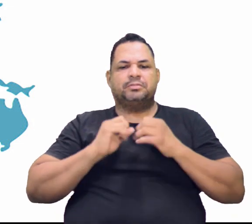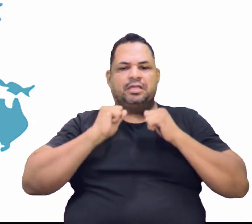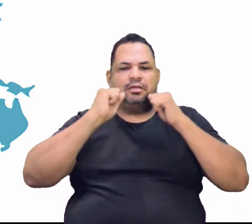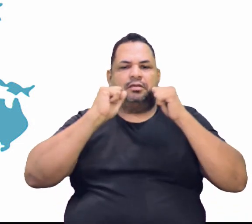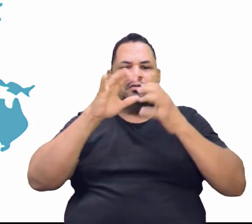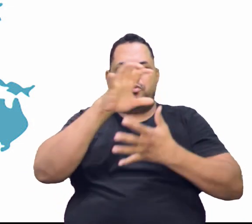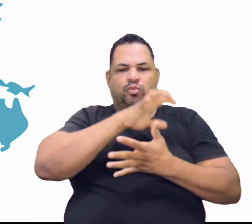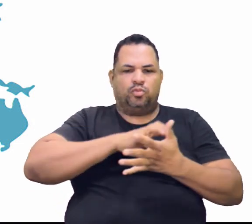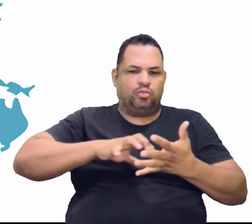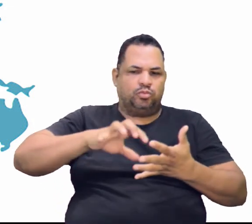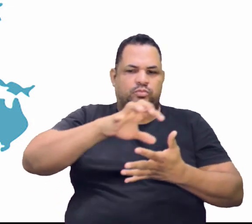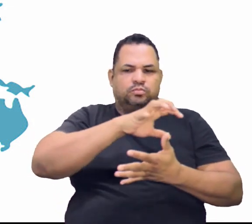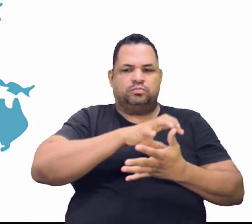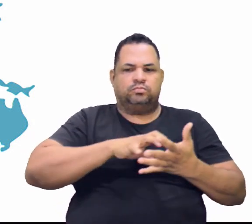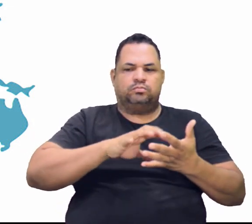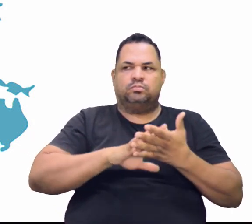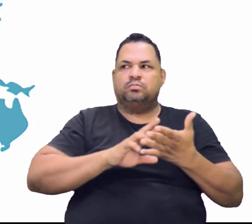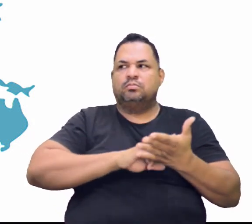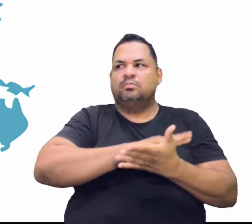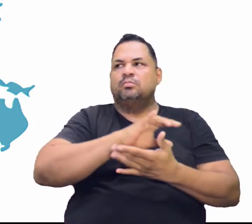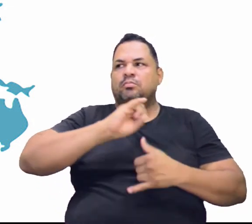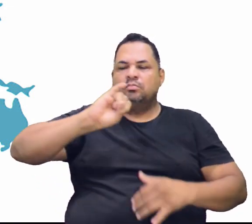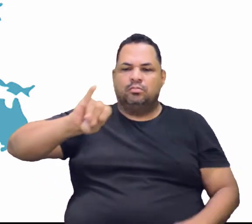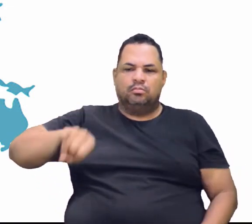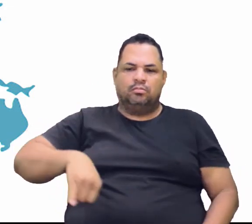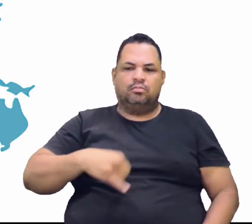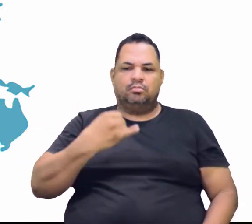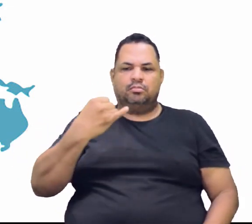ativista. São muitos